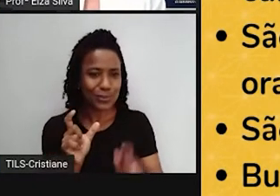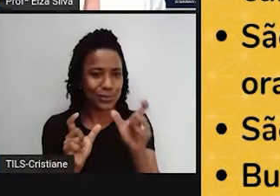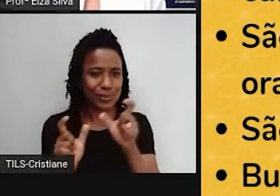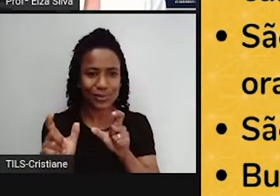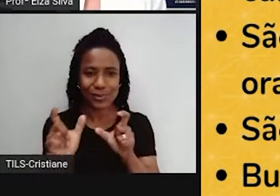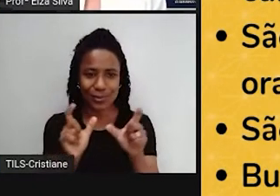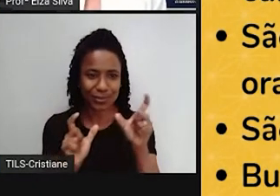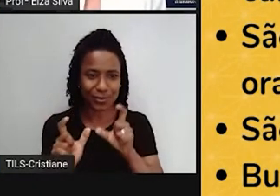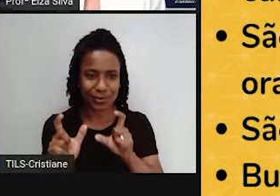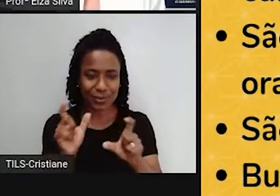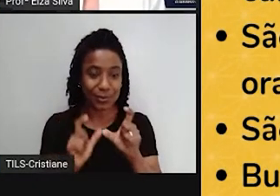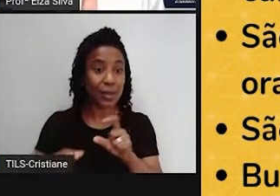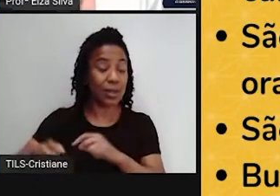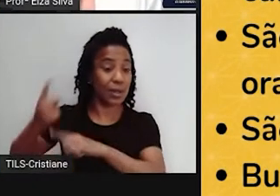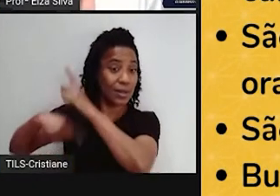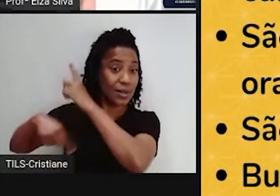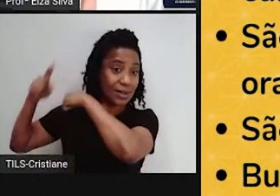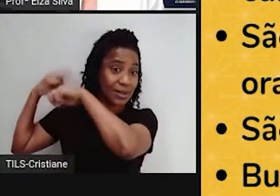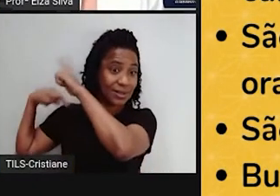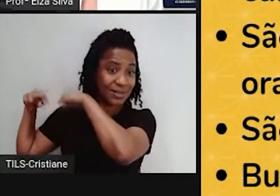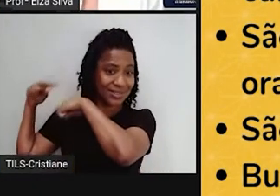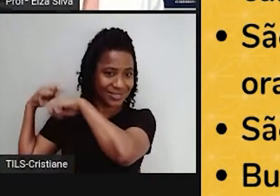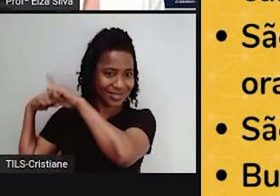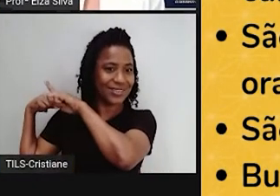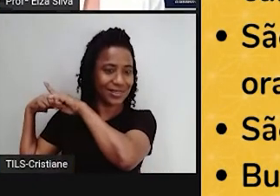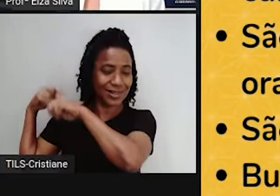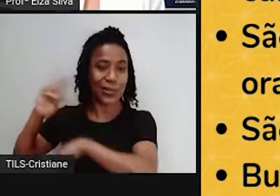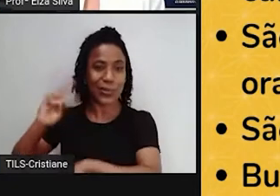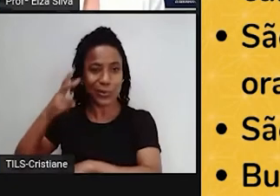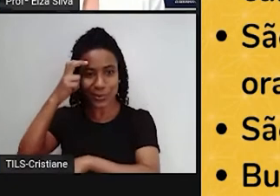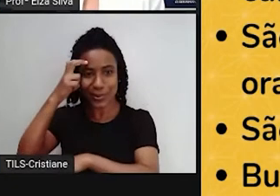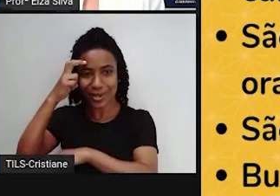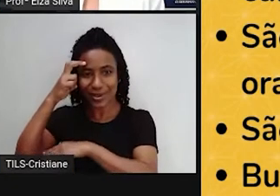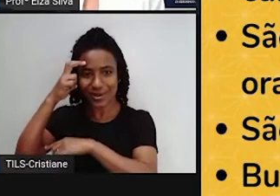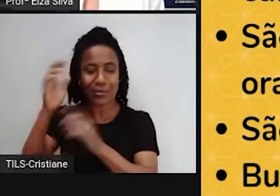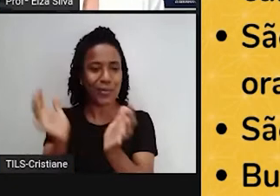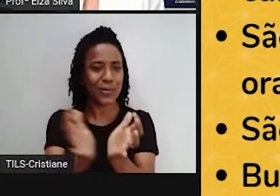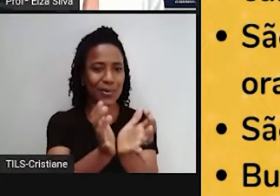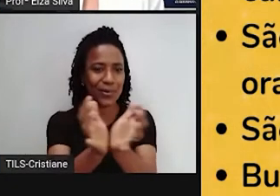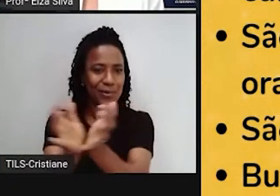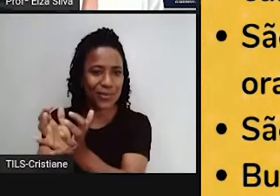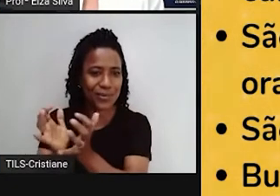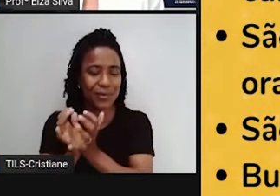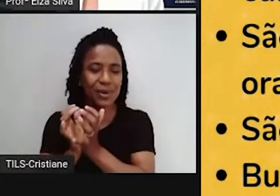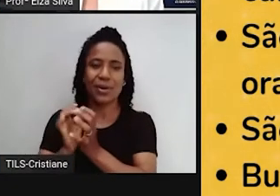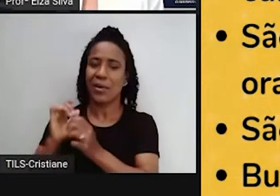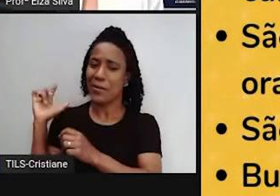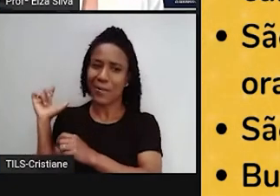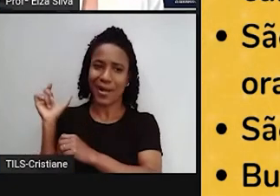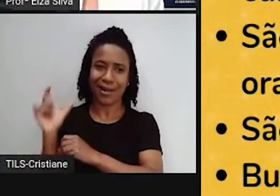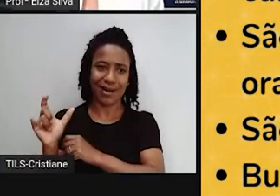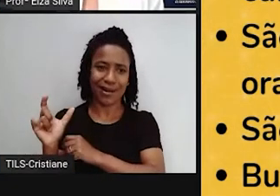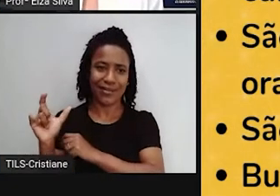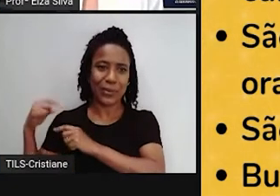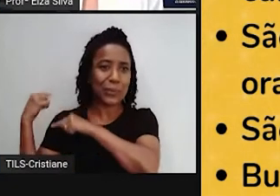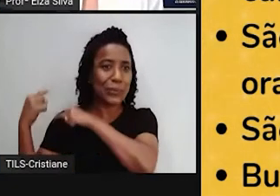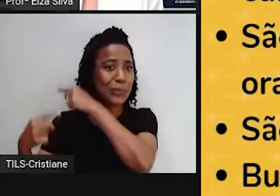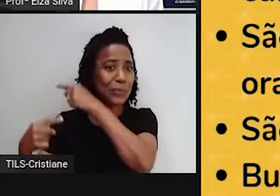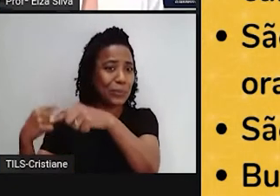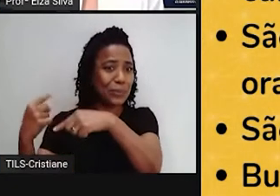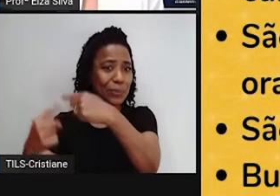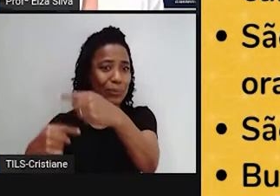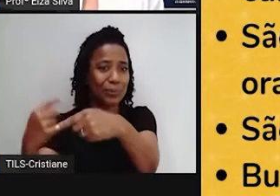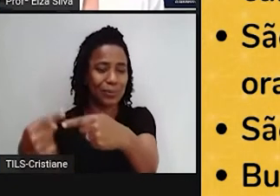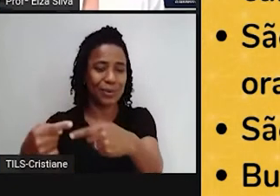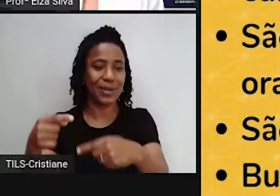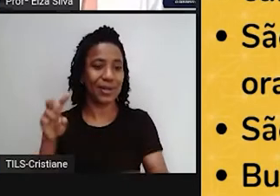épocas e fazem parte da herança cultural de cada povo há muitas gerações. Então, os